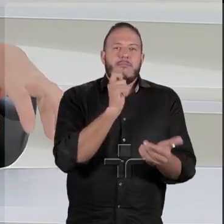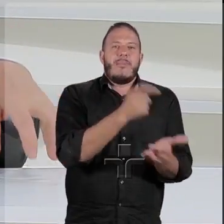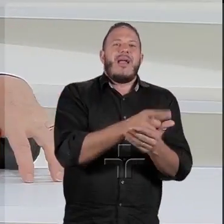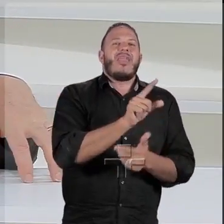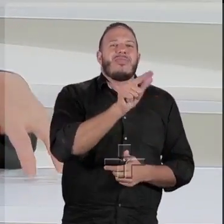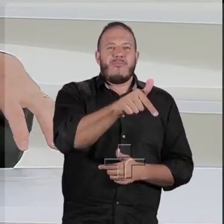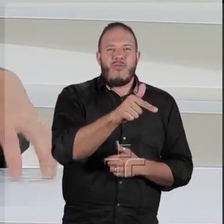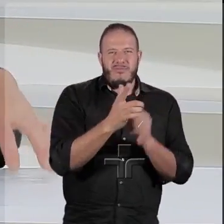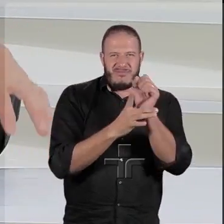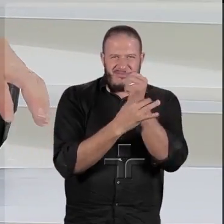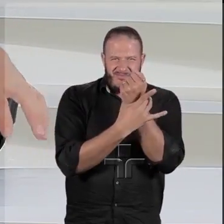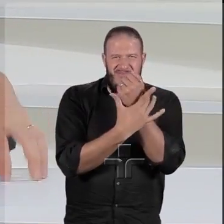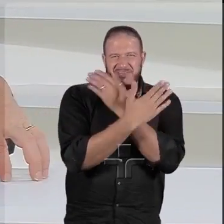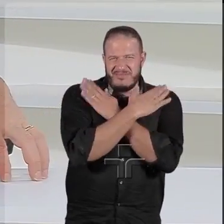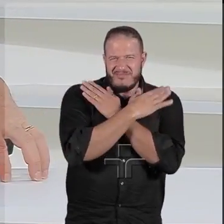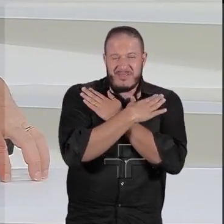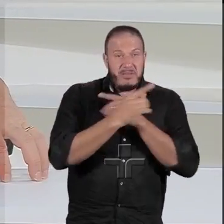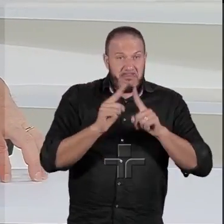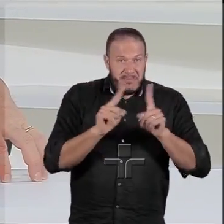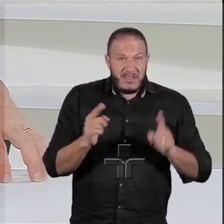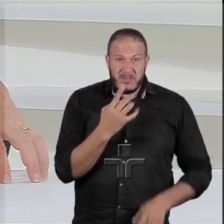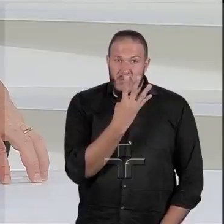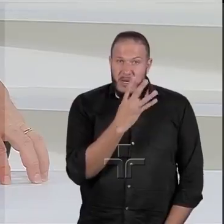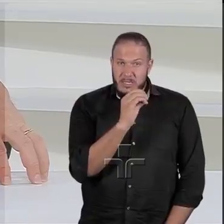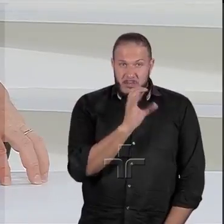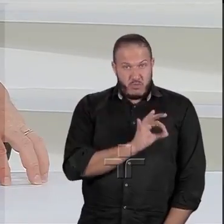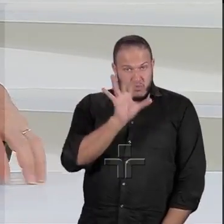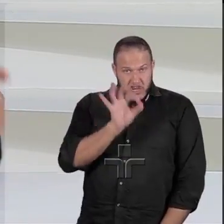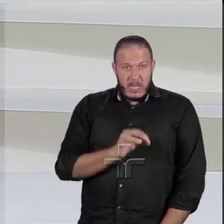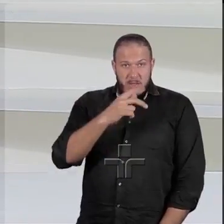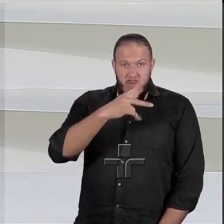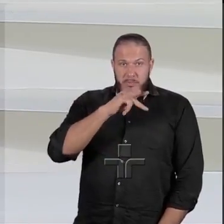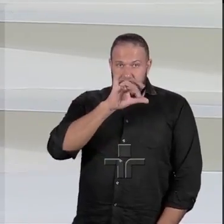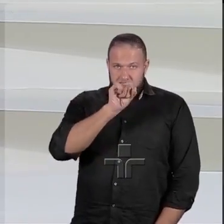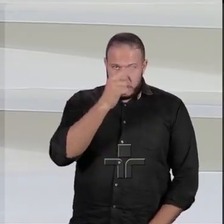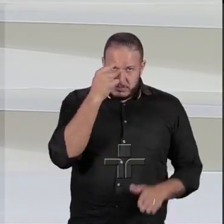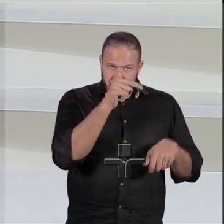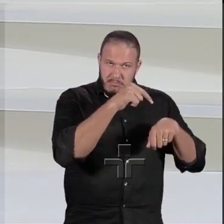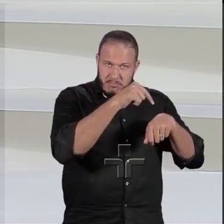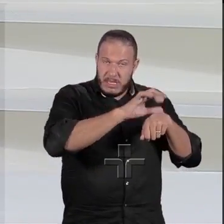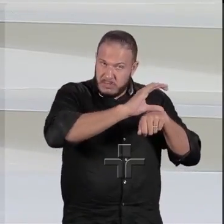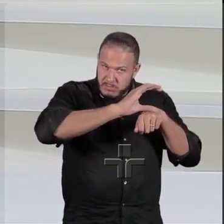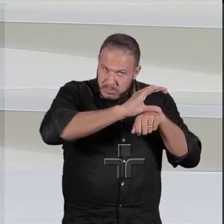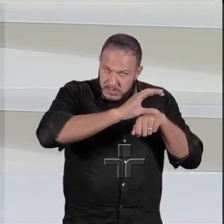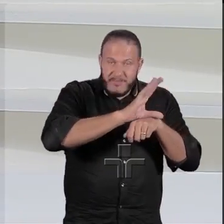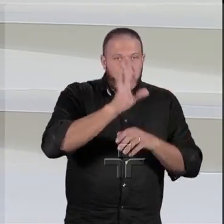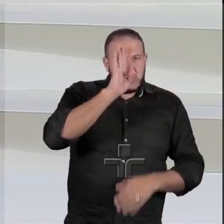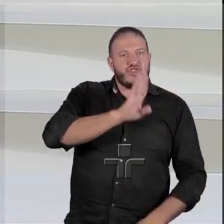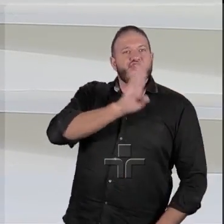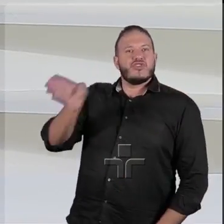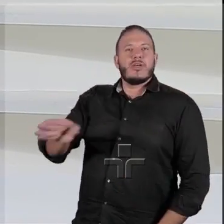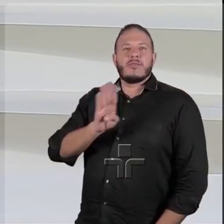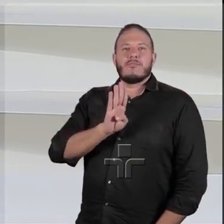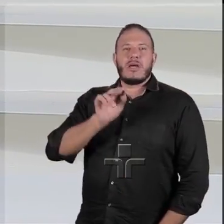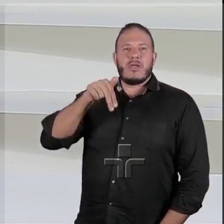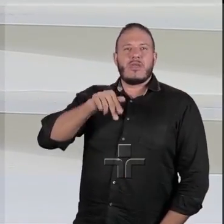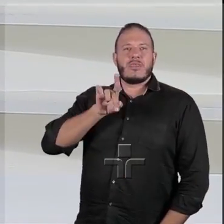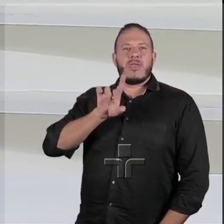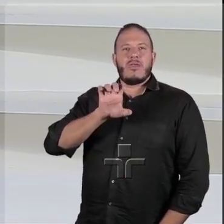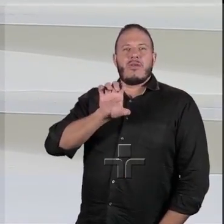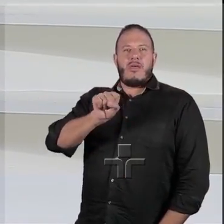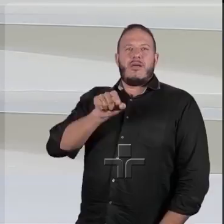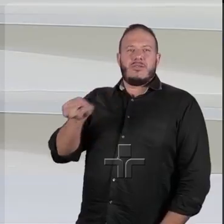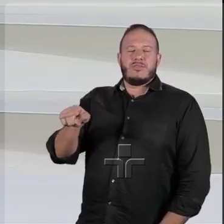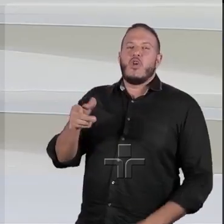Só que 40% do PIS, pela Constituição, vão direto para o BNDES. Isso hoje